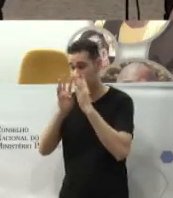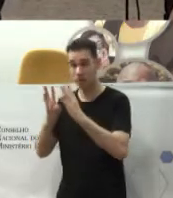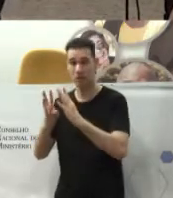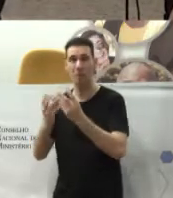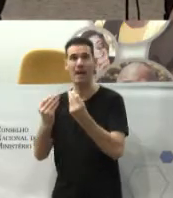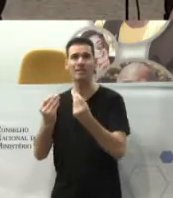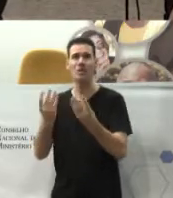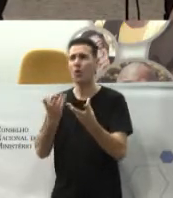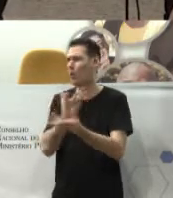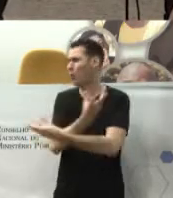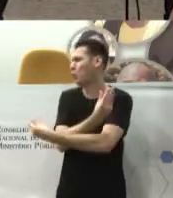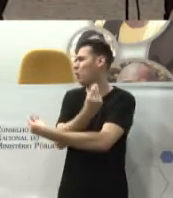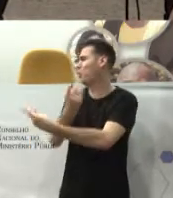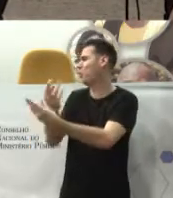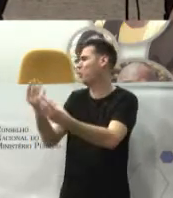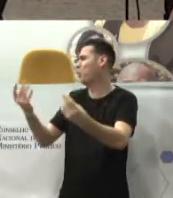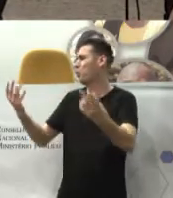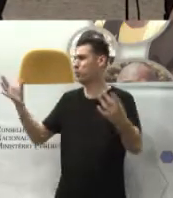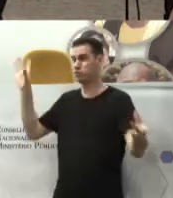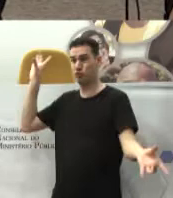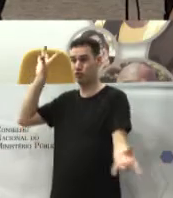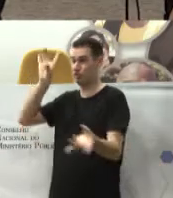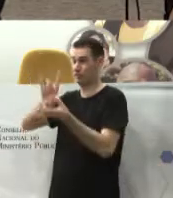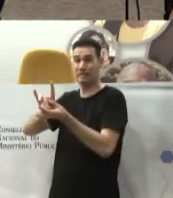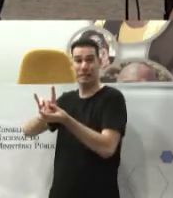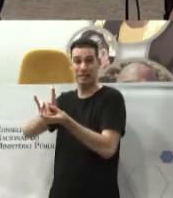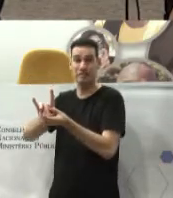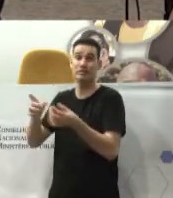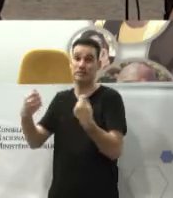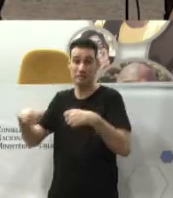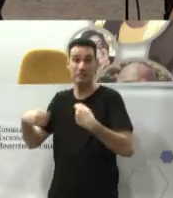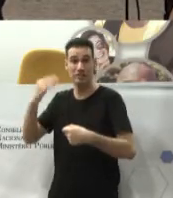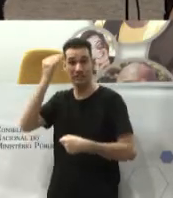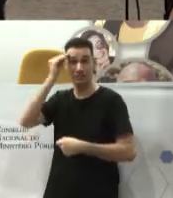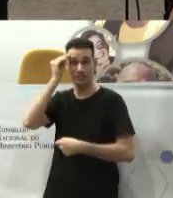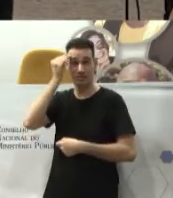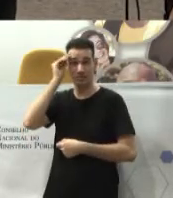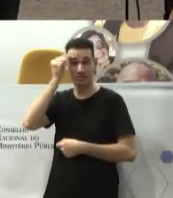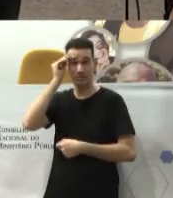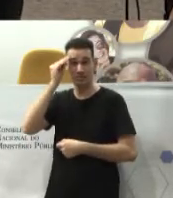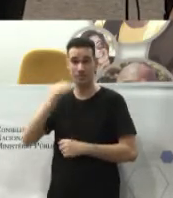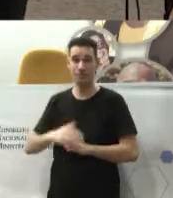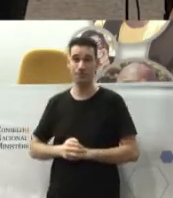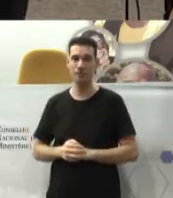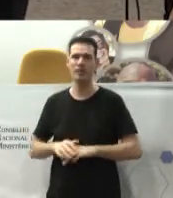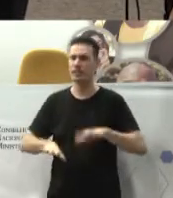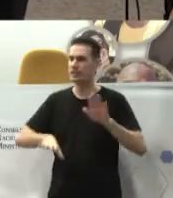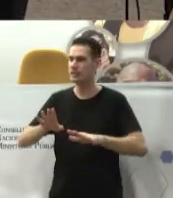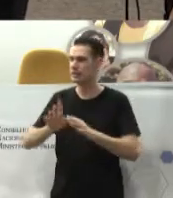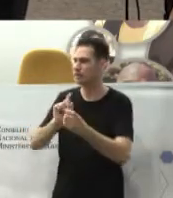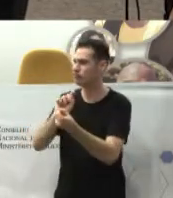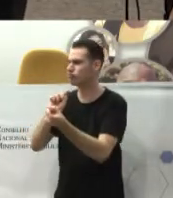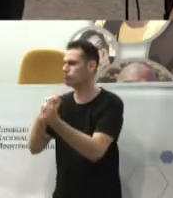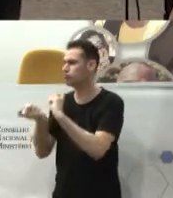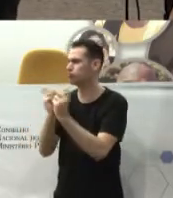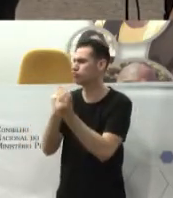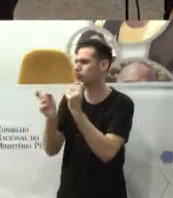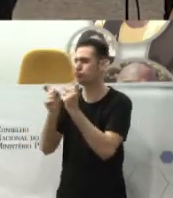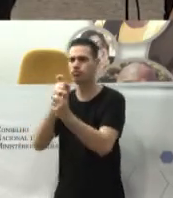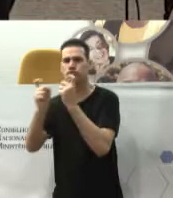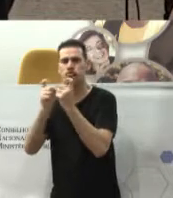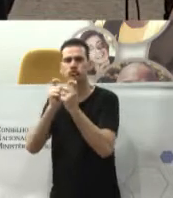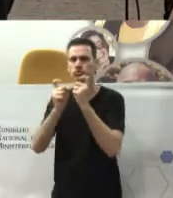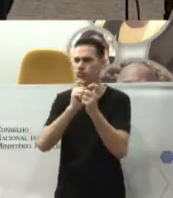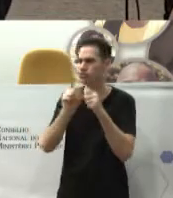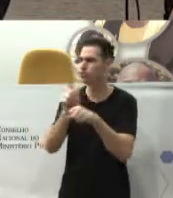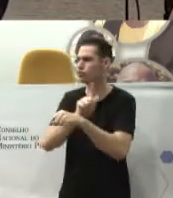muito mais amplo, muito mais complexo. Compreendermos esse contexto e agirmos de forma administrativa para solucioná-lo e apenas